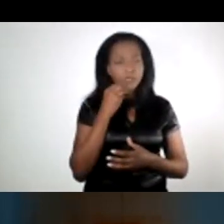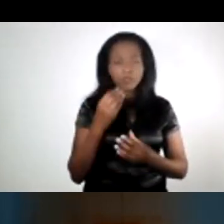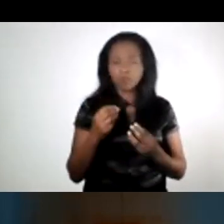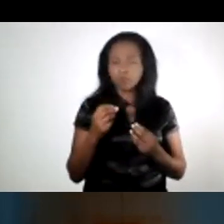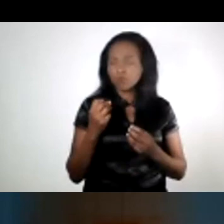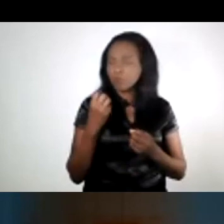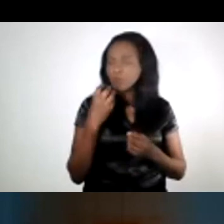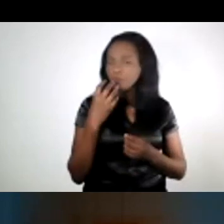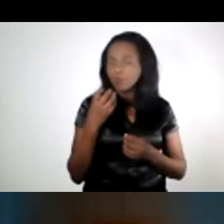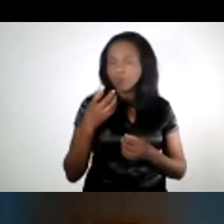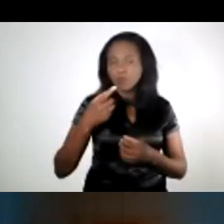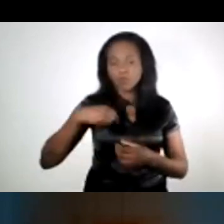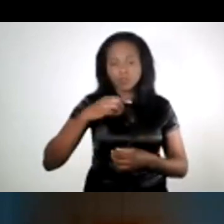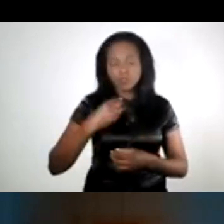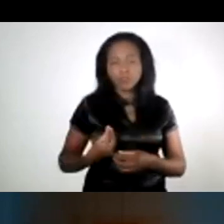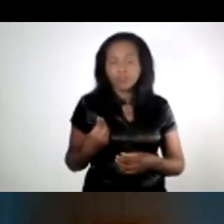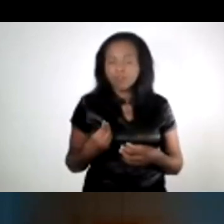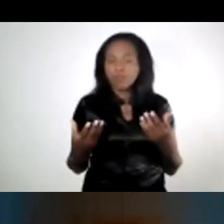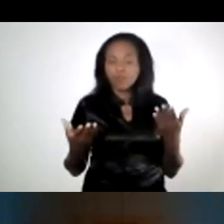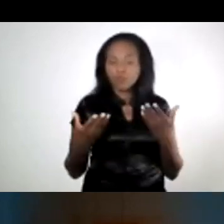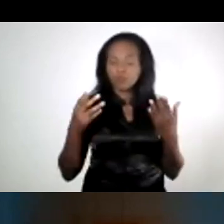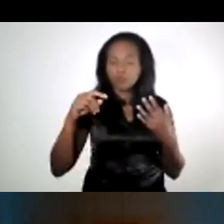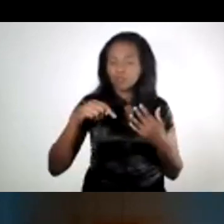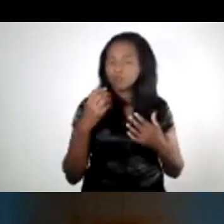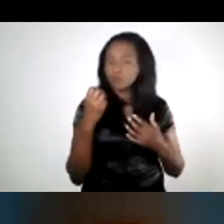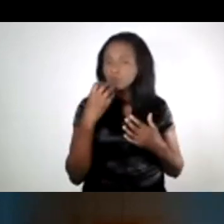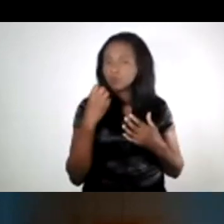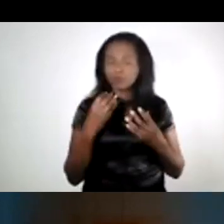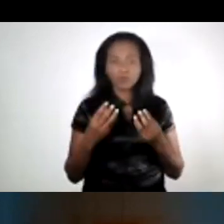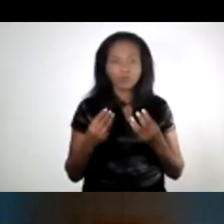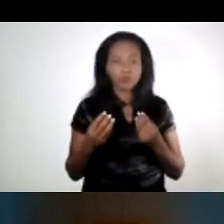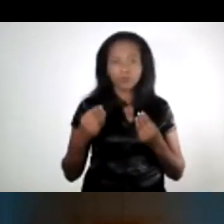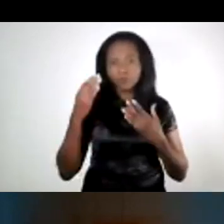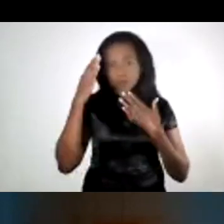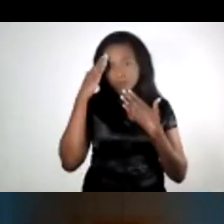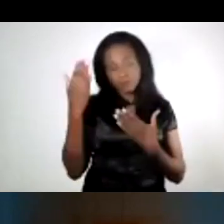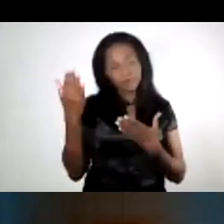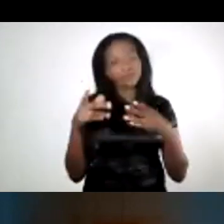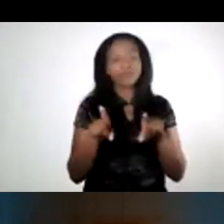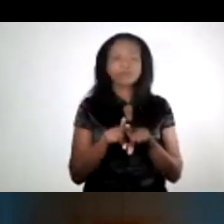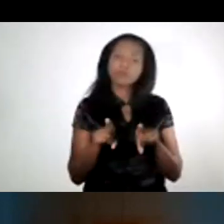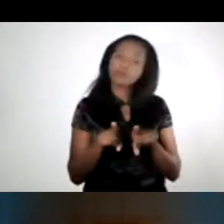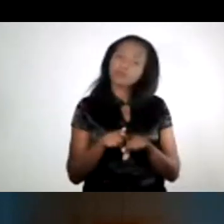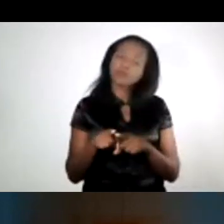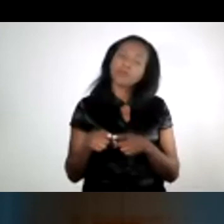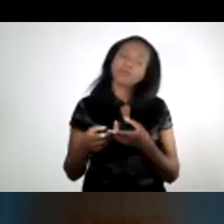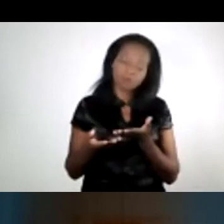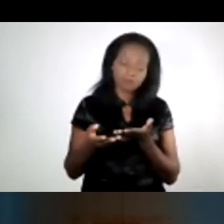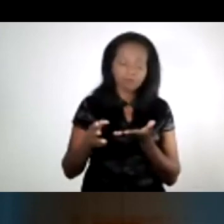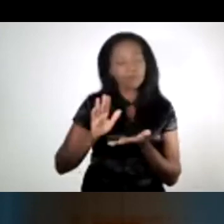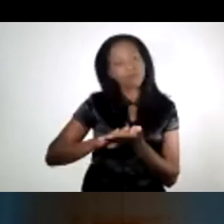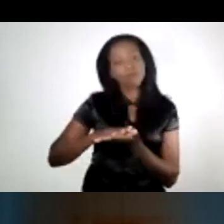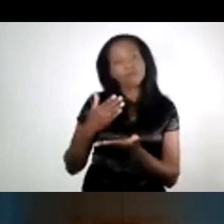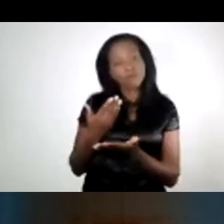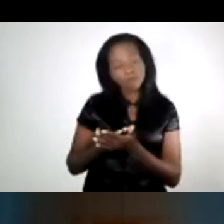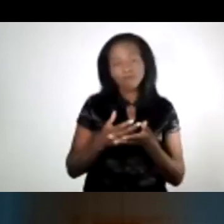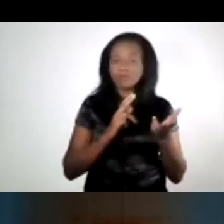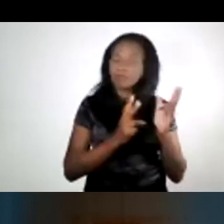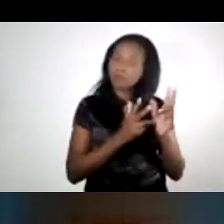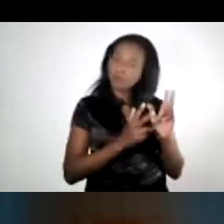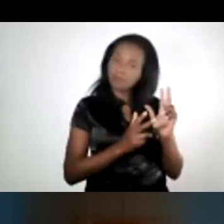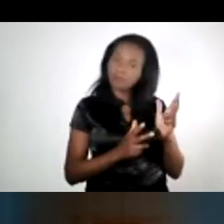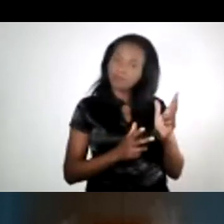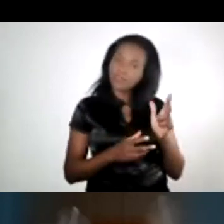que a gente vivenciou aqui. Agradecer também aos intérpretes de Libras, né, que é